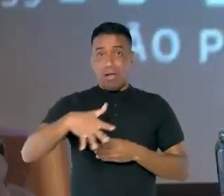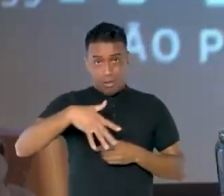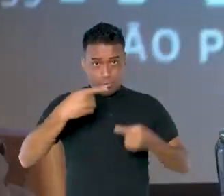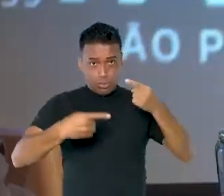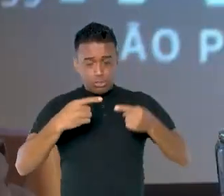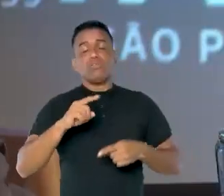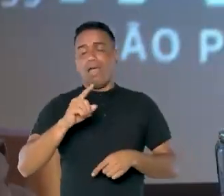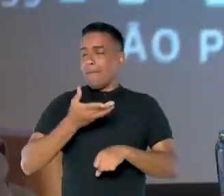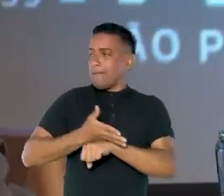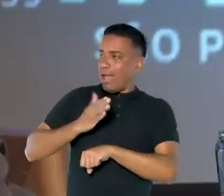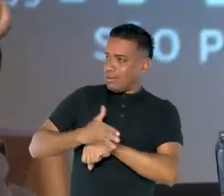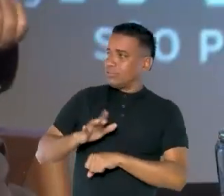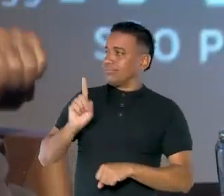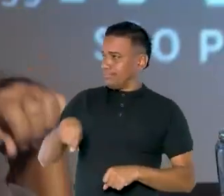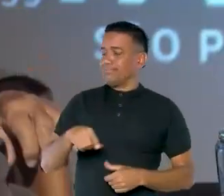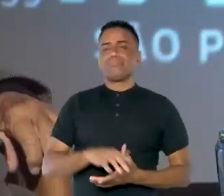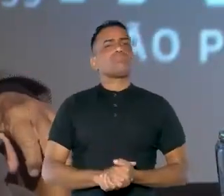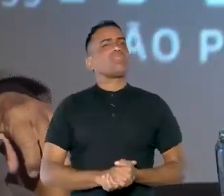Olha,